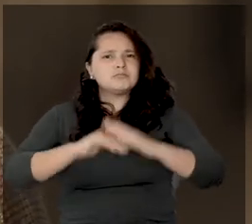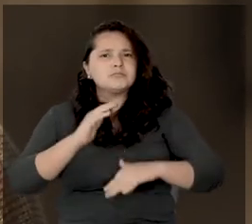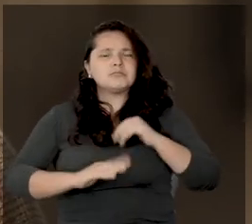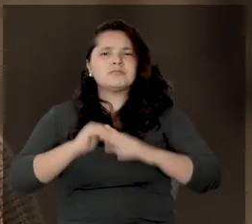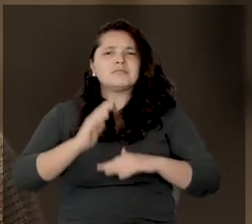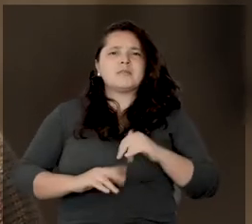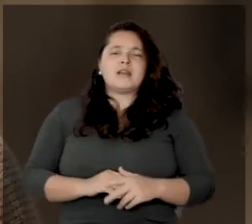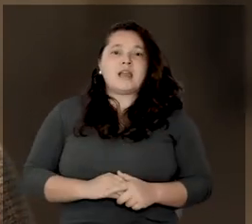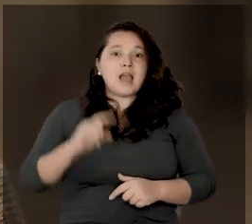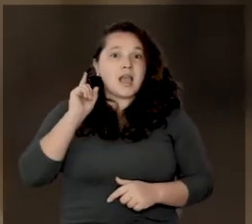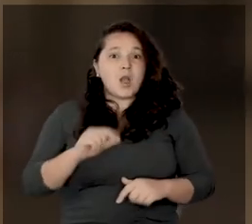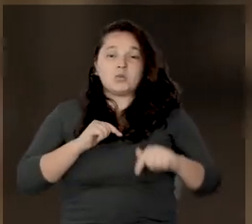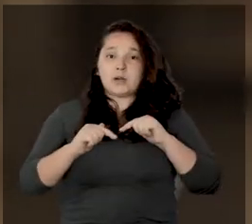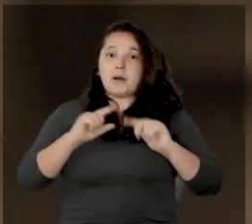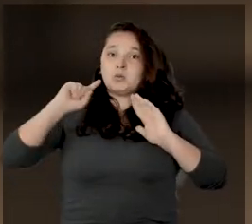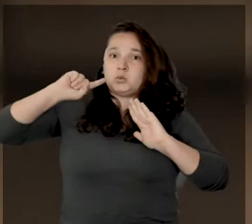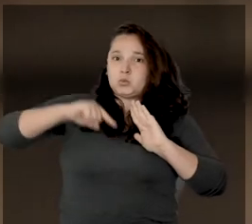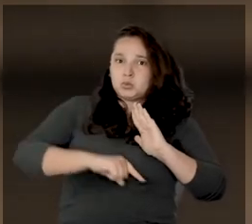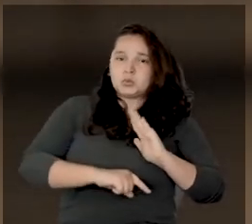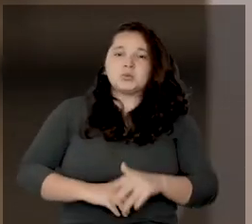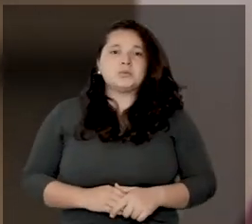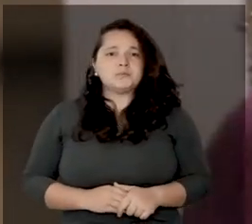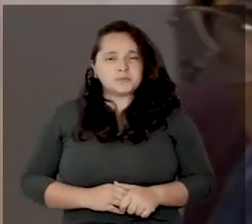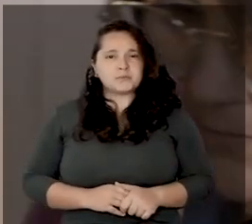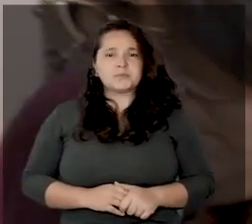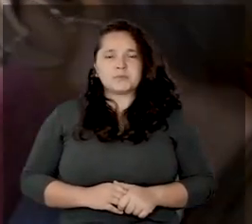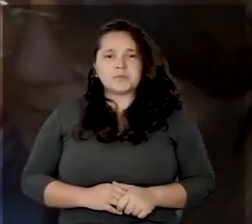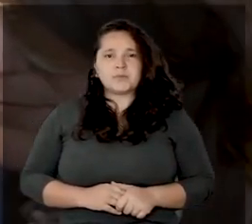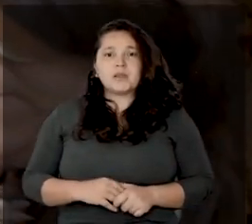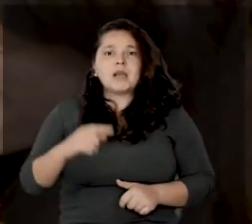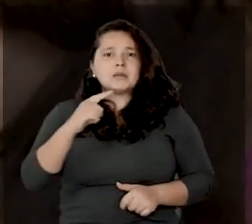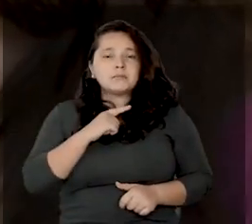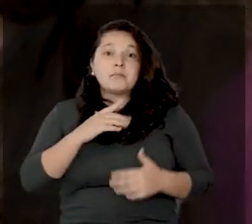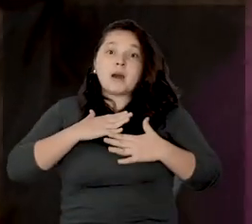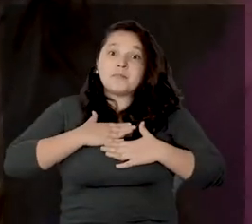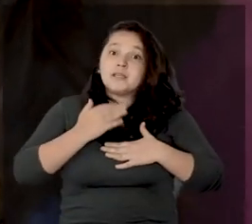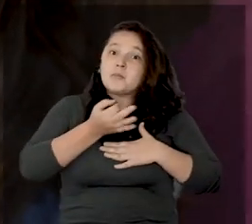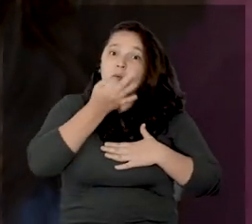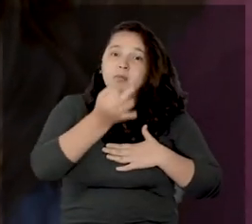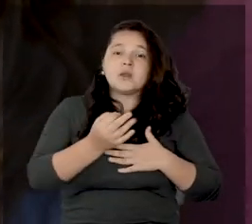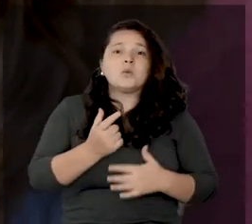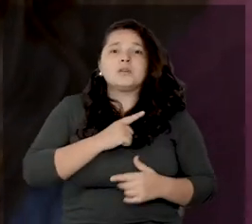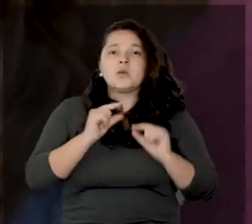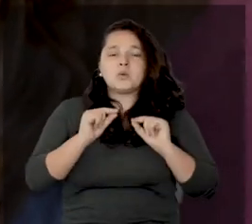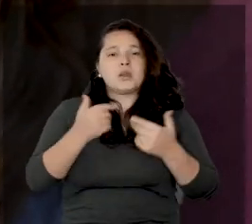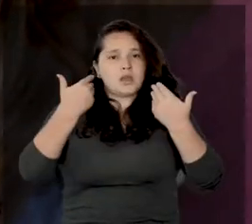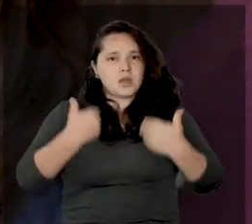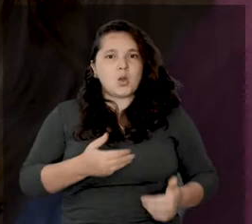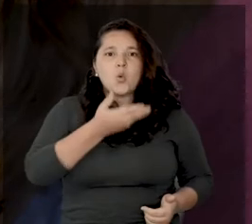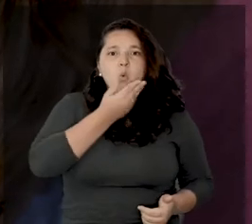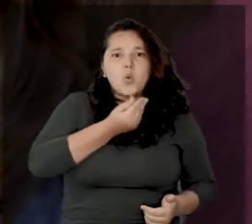trabalho de muita densidade, mas que tem, pelo menos para mim, né, enquanto um homem,